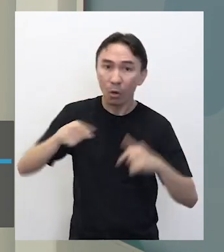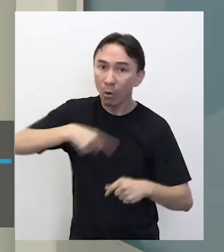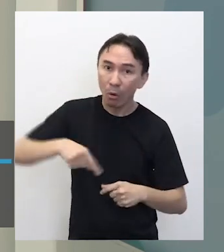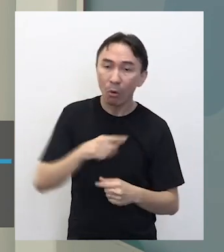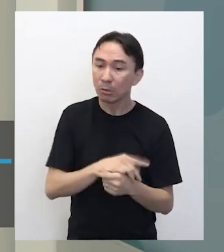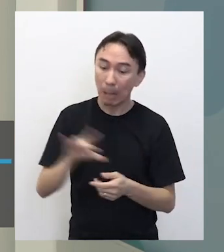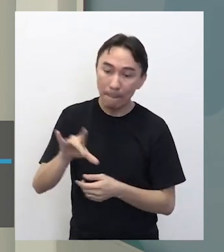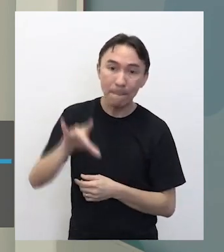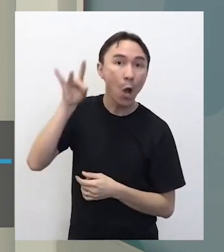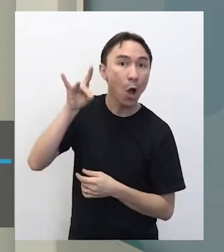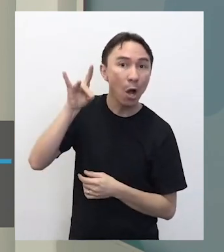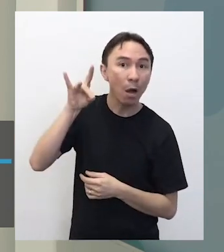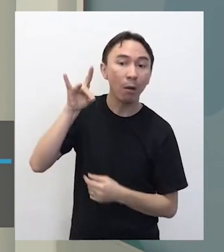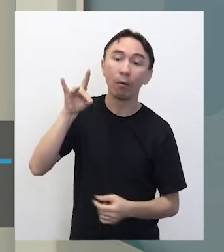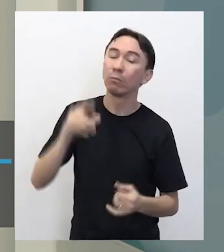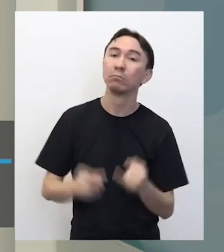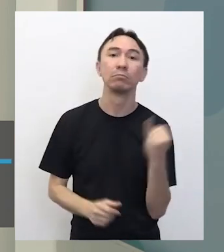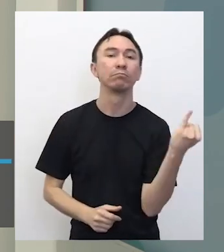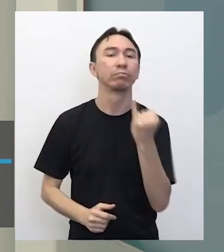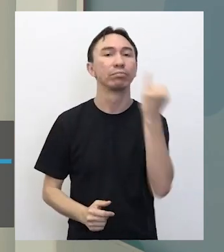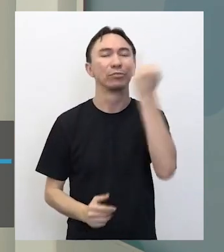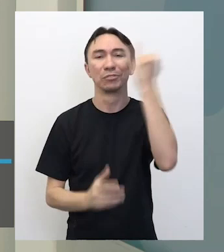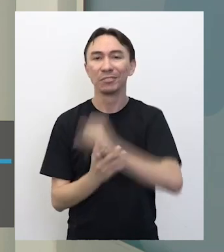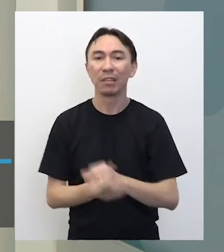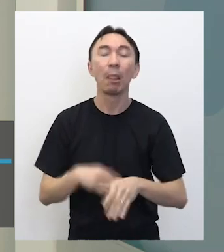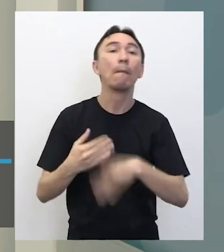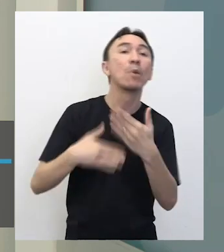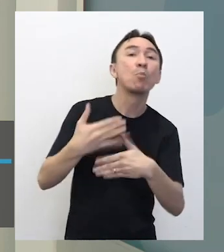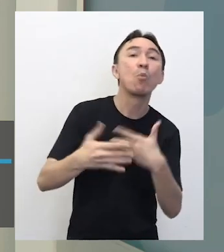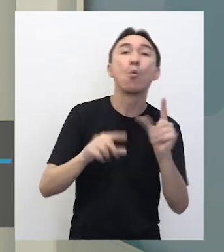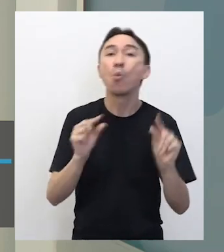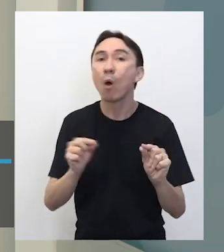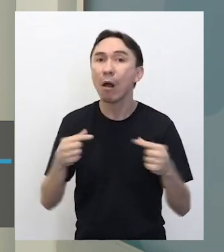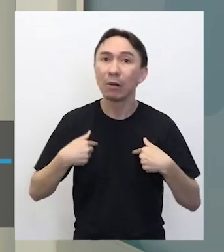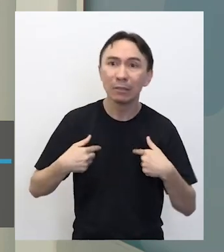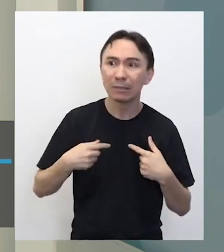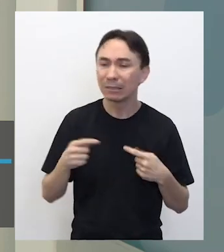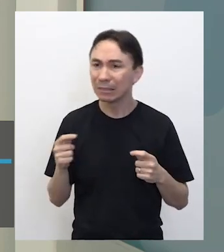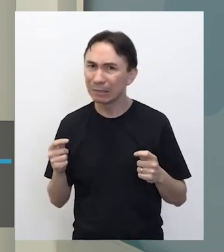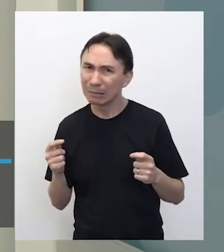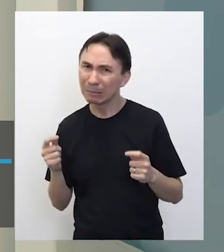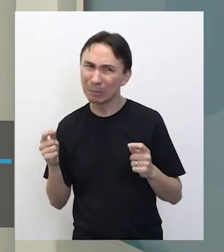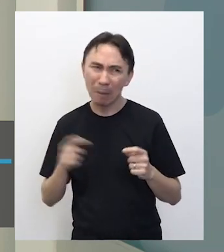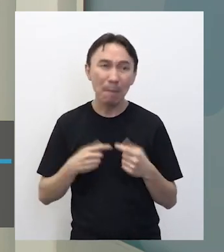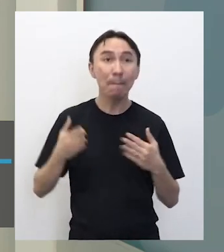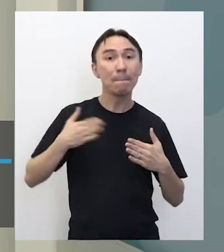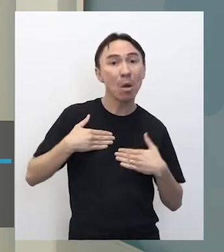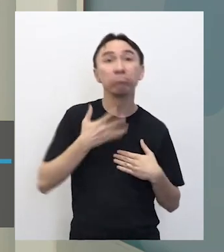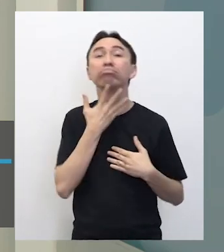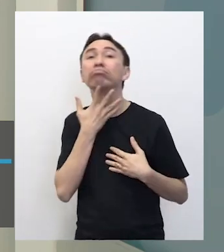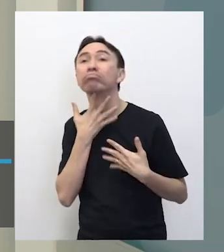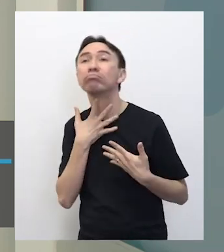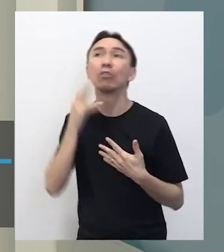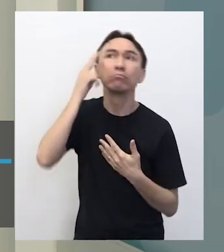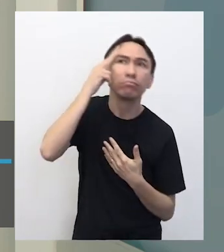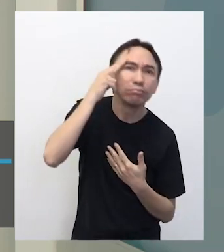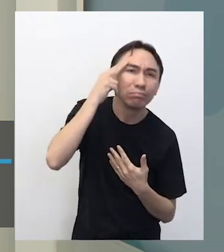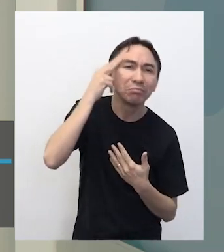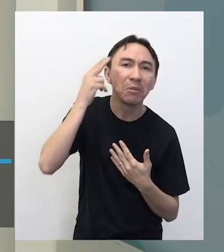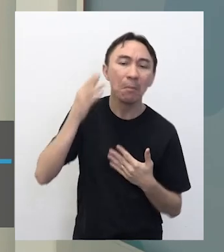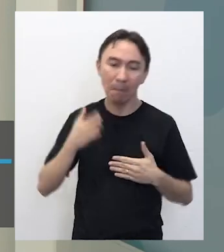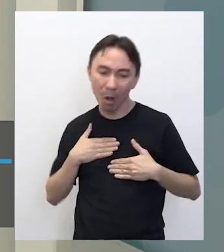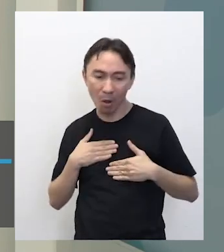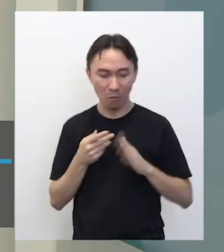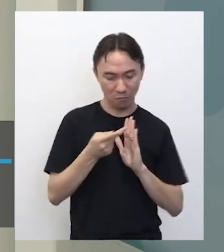importantíssimas, Até para as consequências, para a gente atingir o nosso sonho, o nosso objetivo, o nosso projeto de